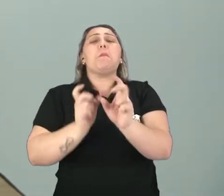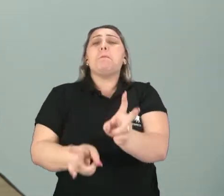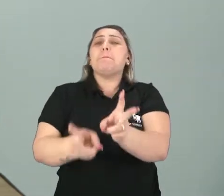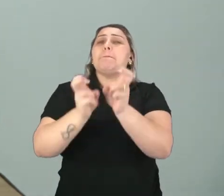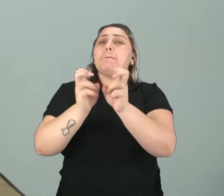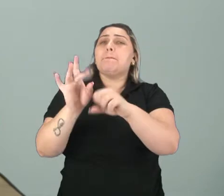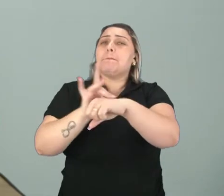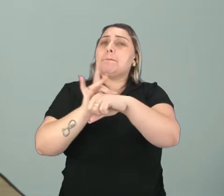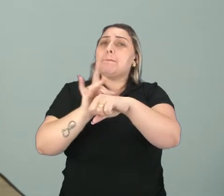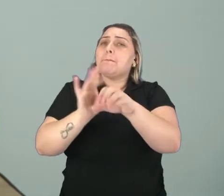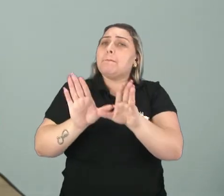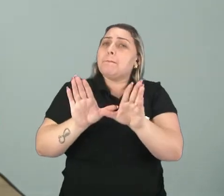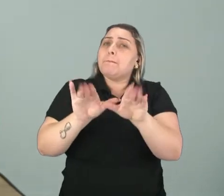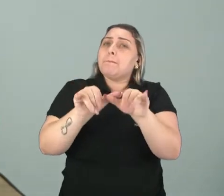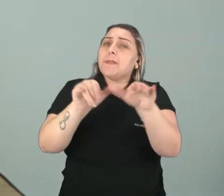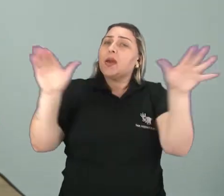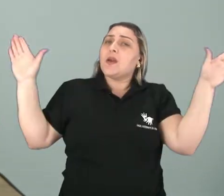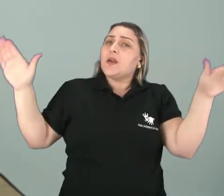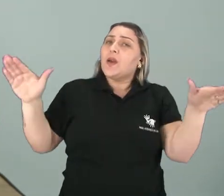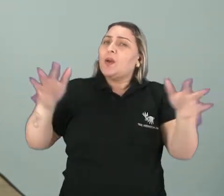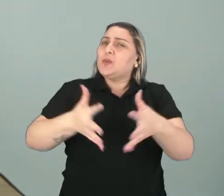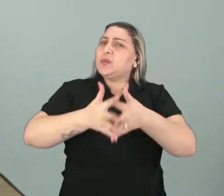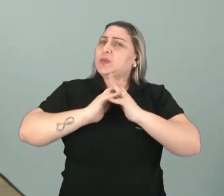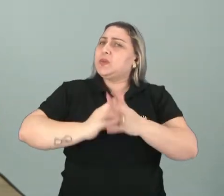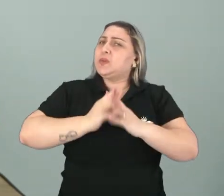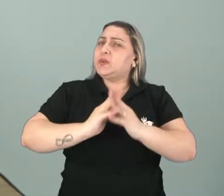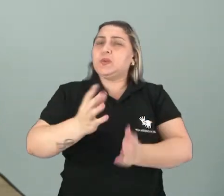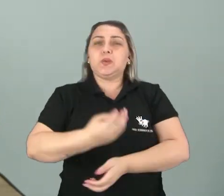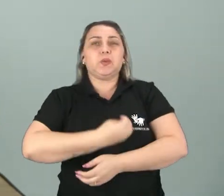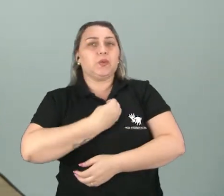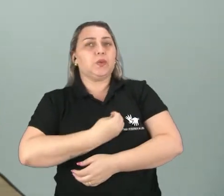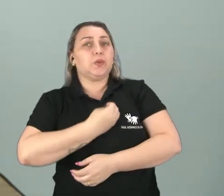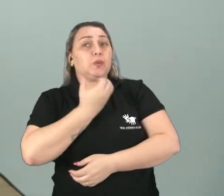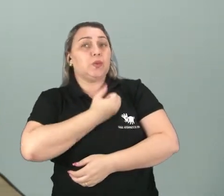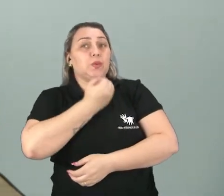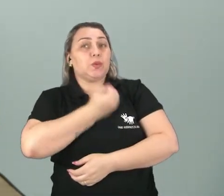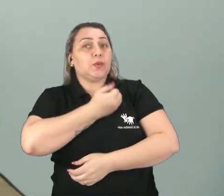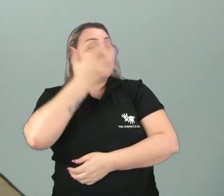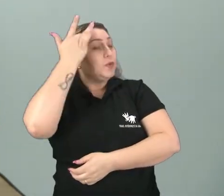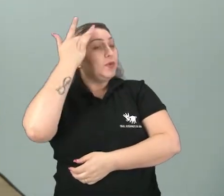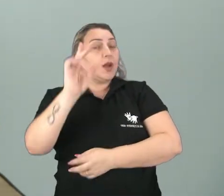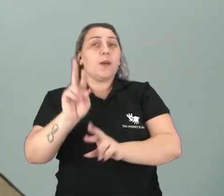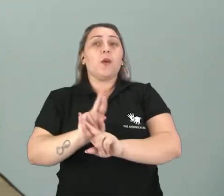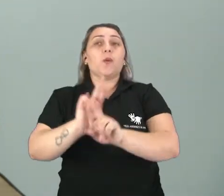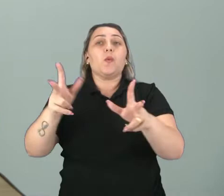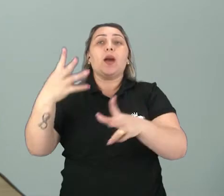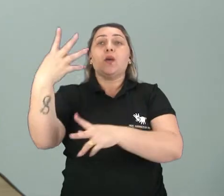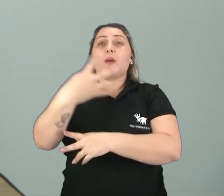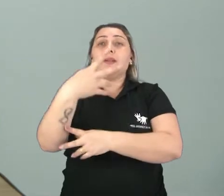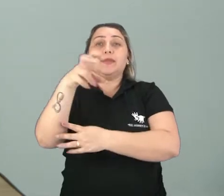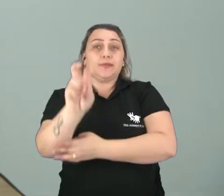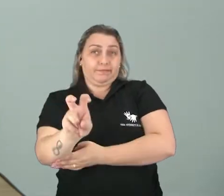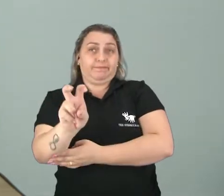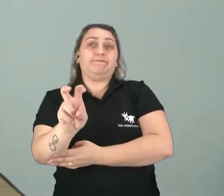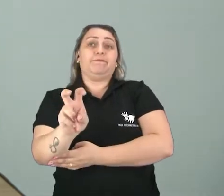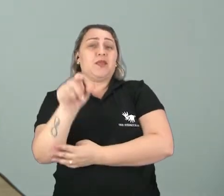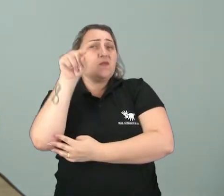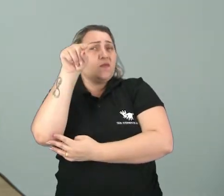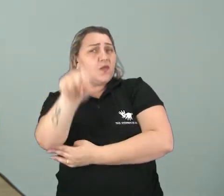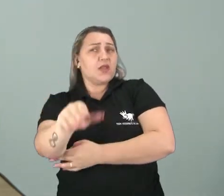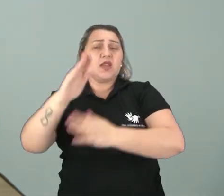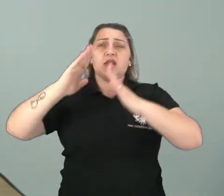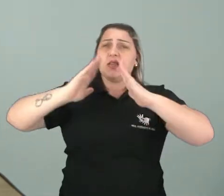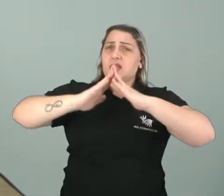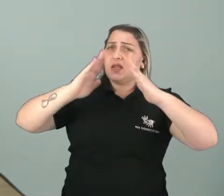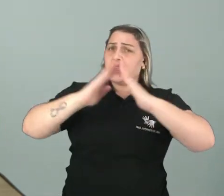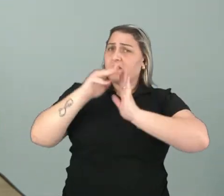o corvo confundiu os números. Ele não soube diferenciar 4 de 5. E você aí